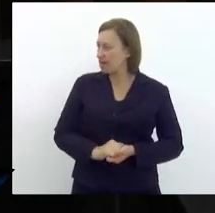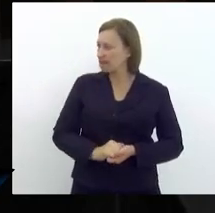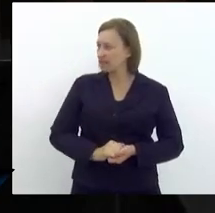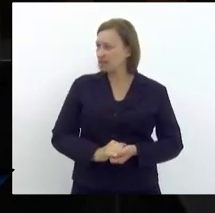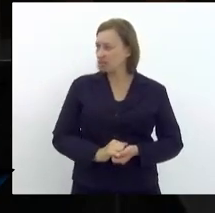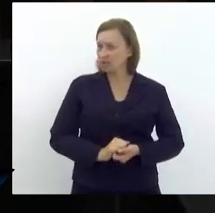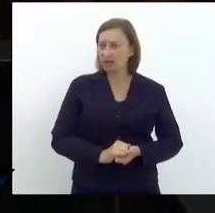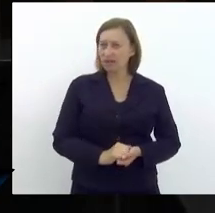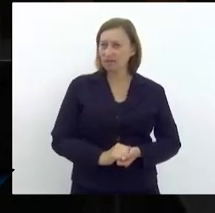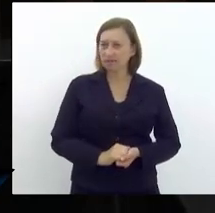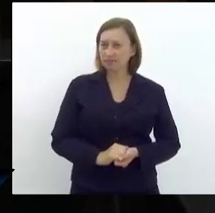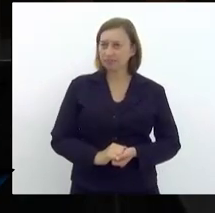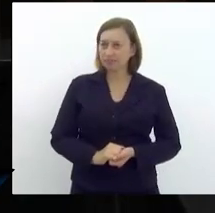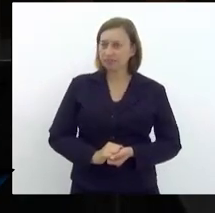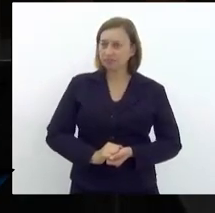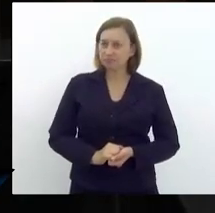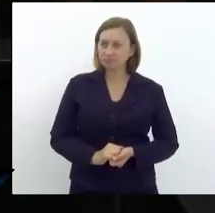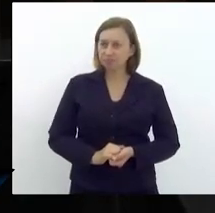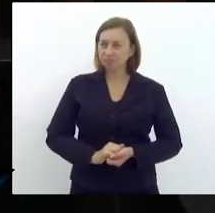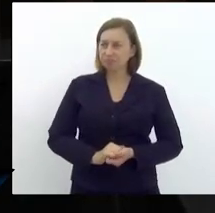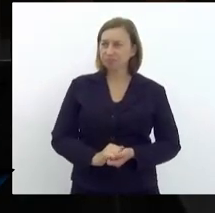esse período